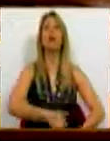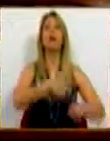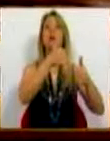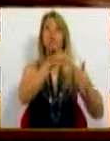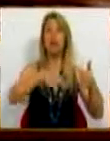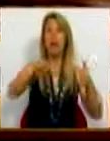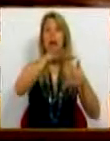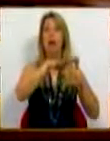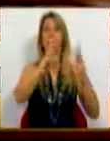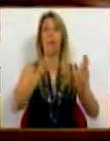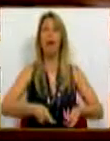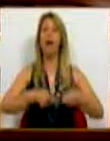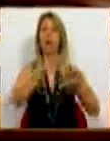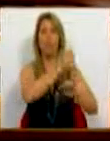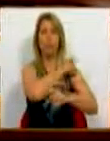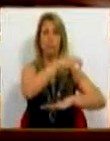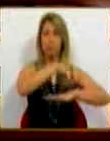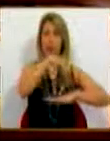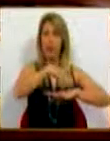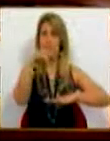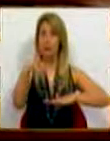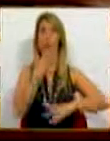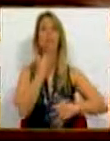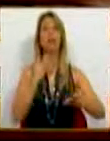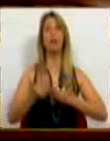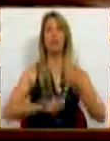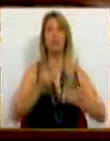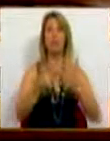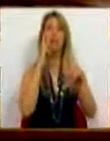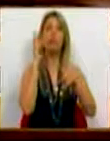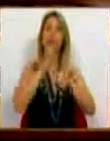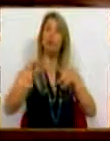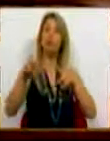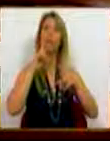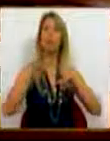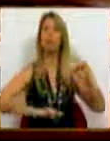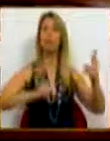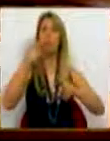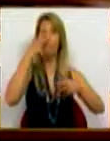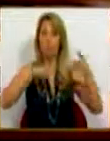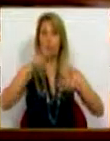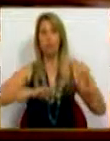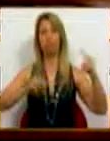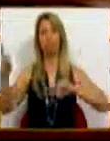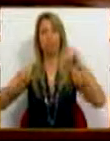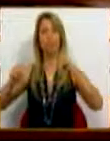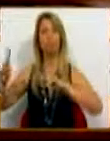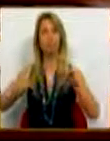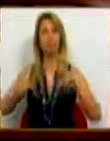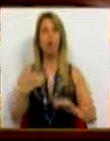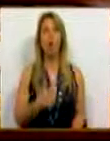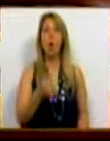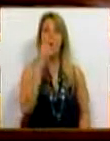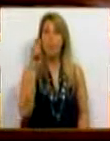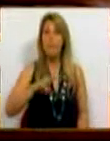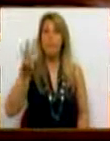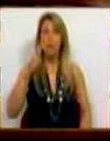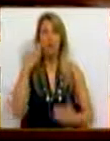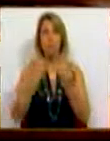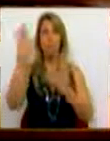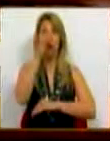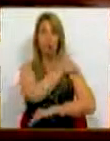os investimentos no parque habitacional, na eficiência energética e na mobilidade. Mais de 1 milhão de edifícios